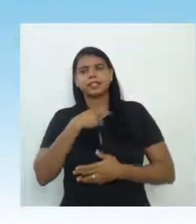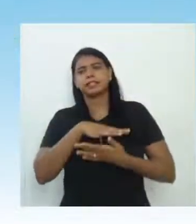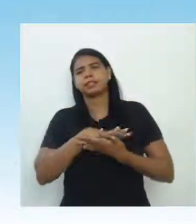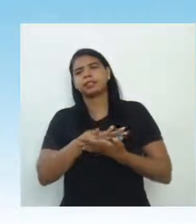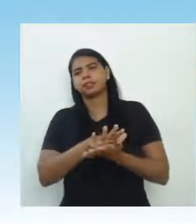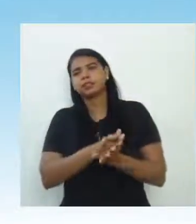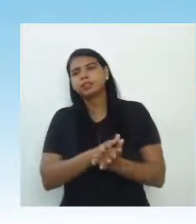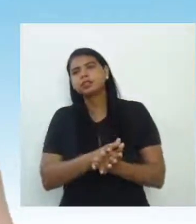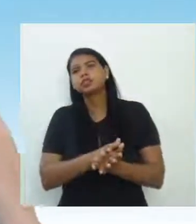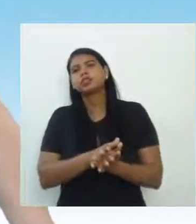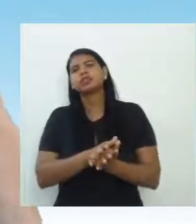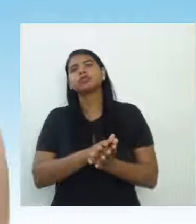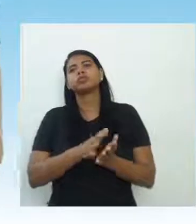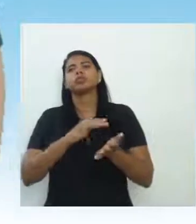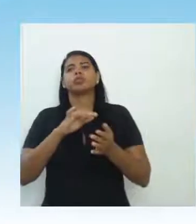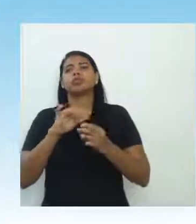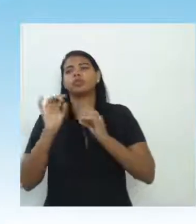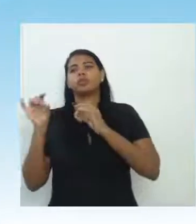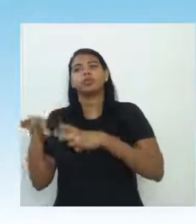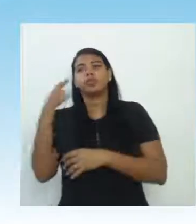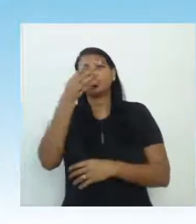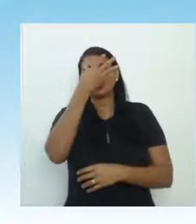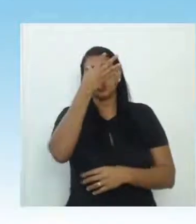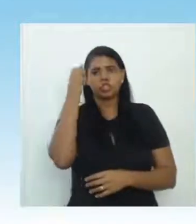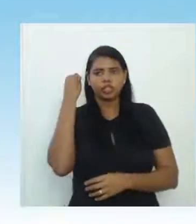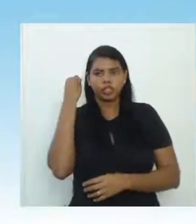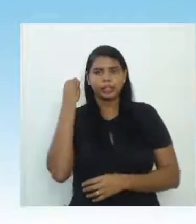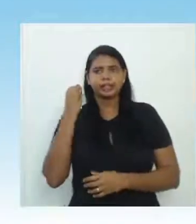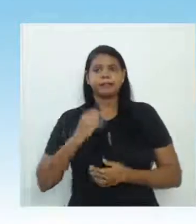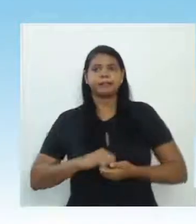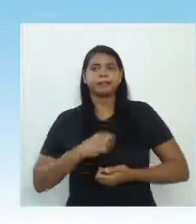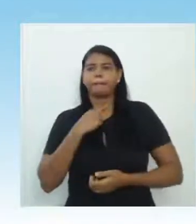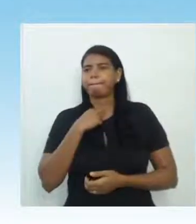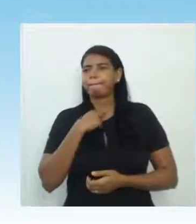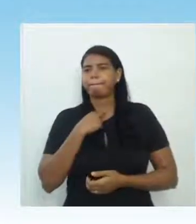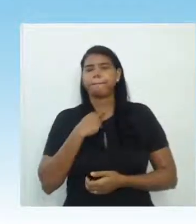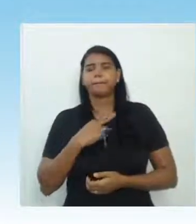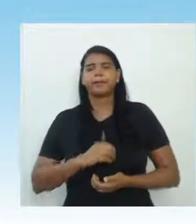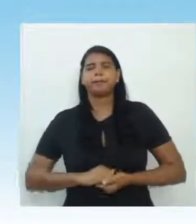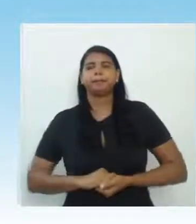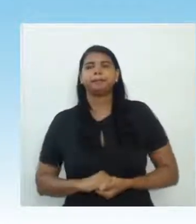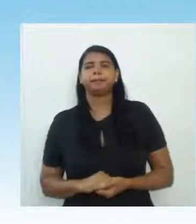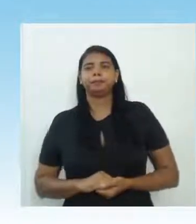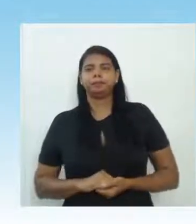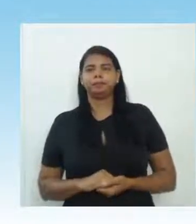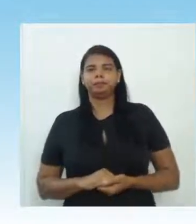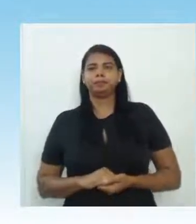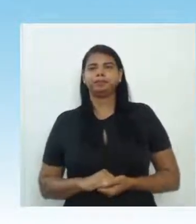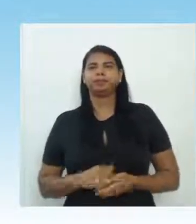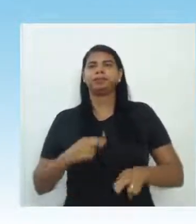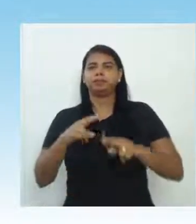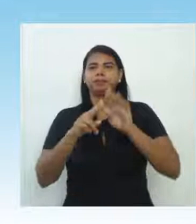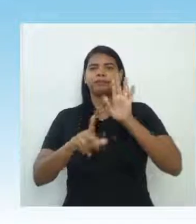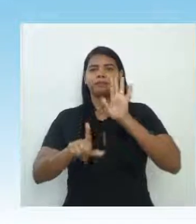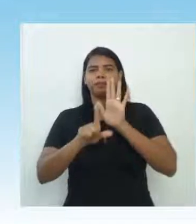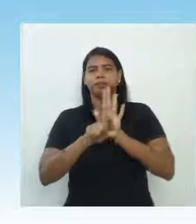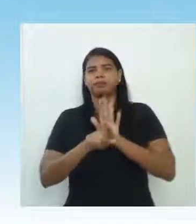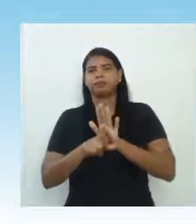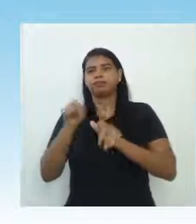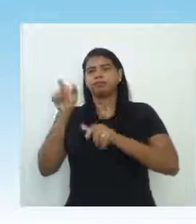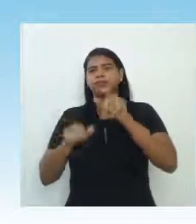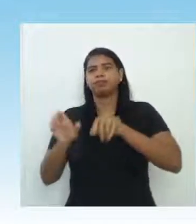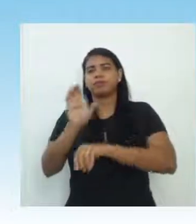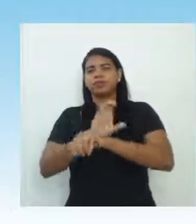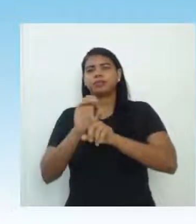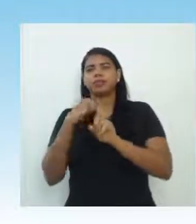pode ser deixado para lá, não pode ser subalternizado por nada. né? Então é por isso esse nome, Constituição Cidadã.